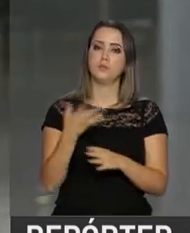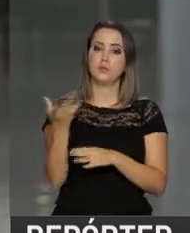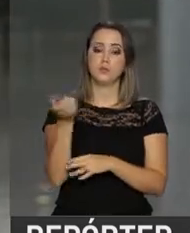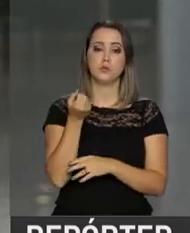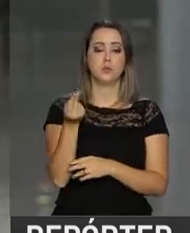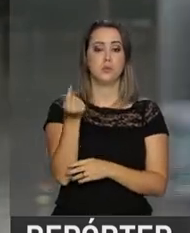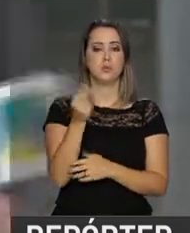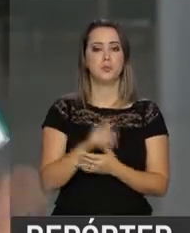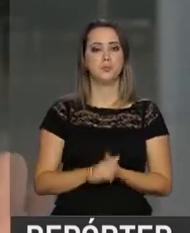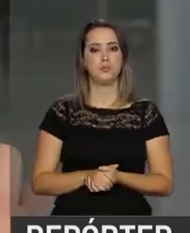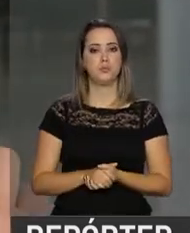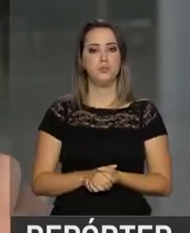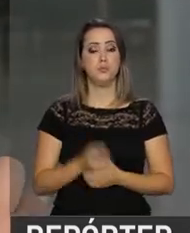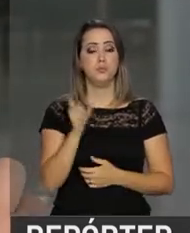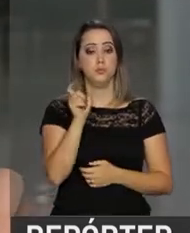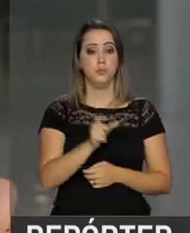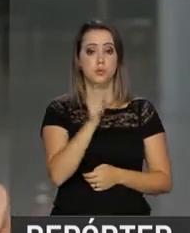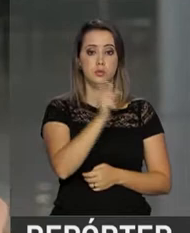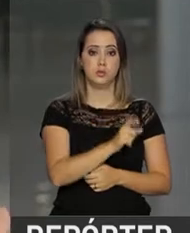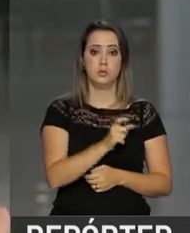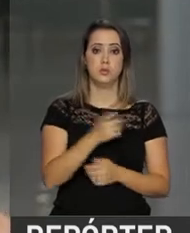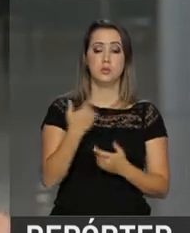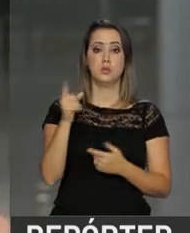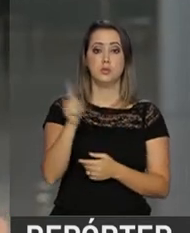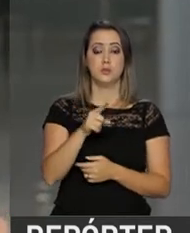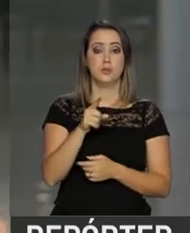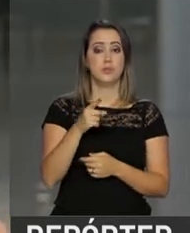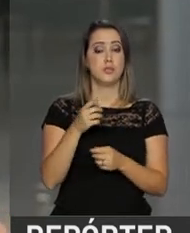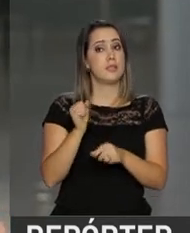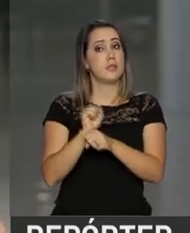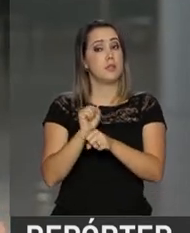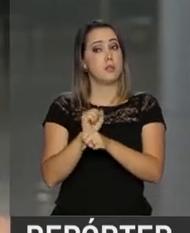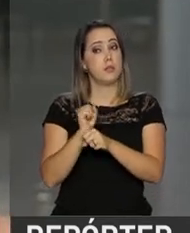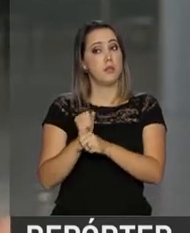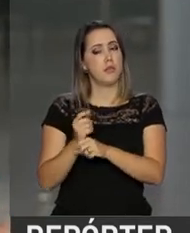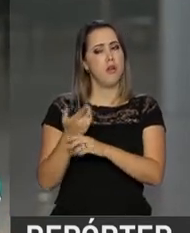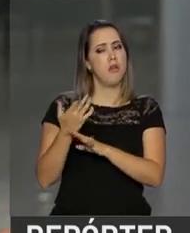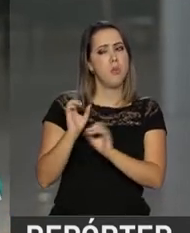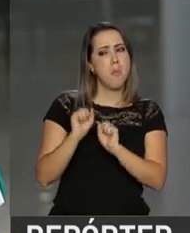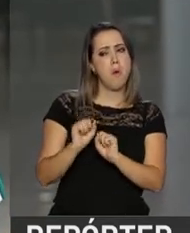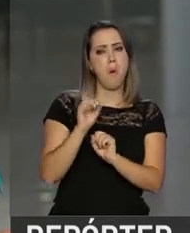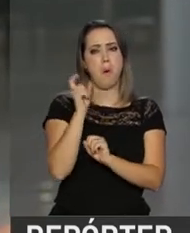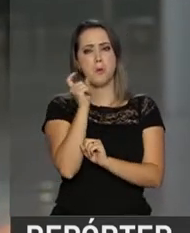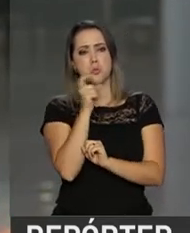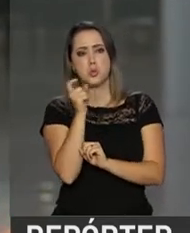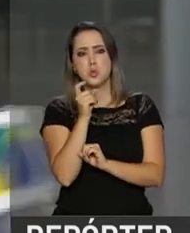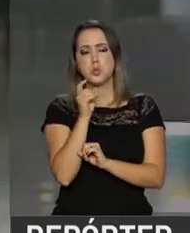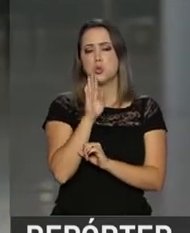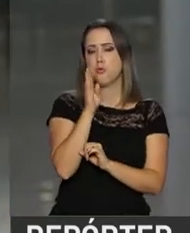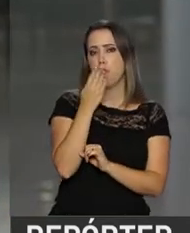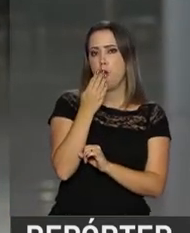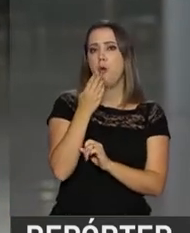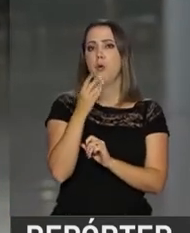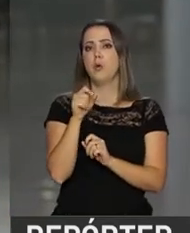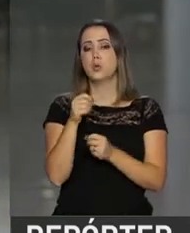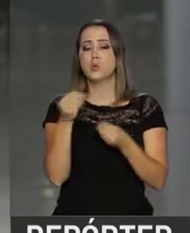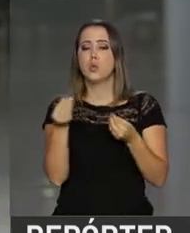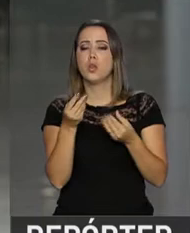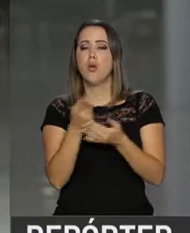esse benefício no caso dos benefícios suspensos por inconsistência de informação quais são os erros mais comuns